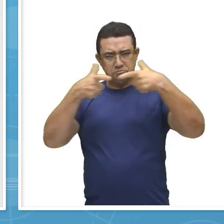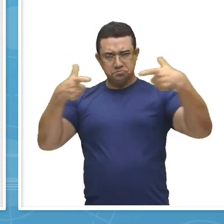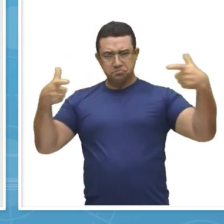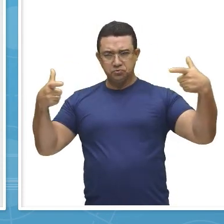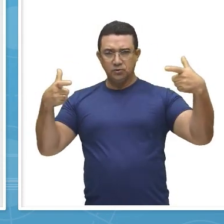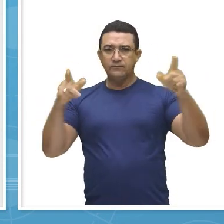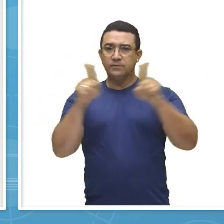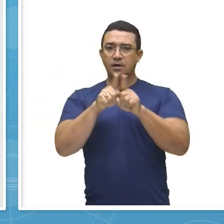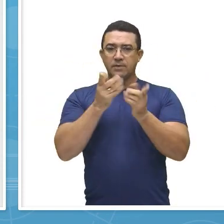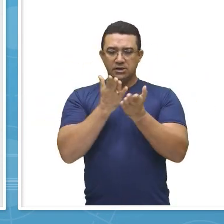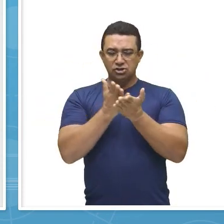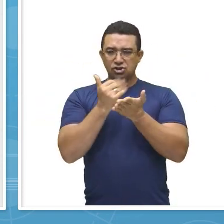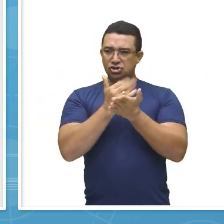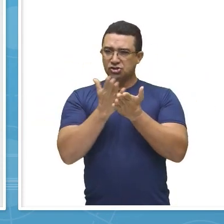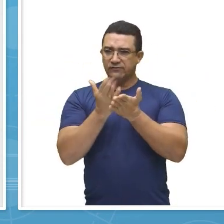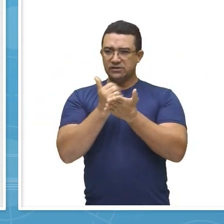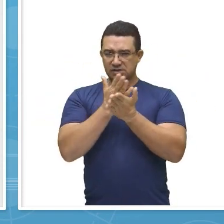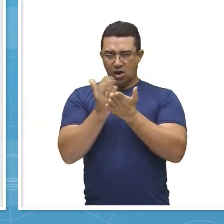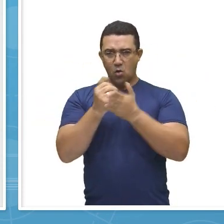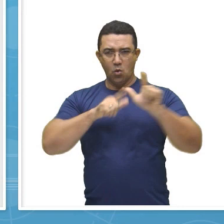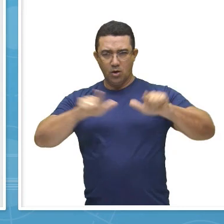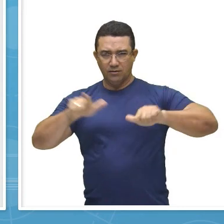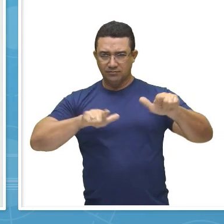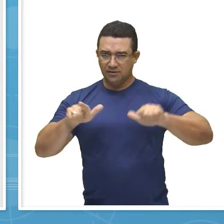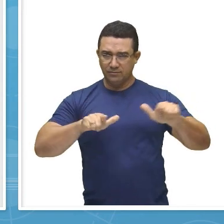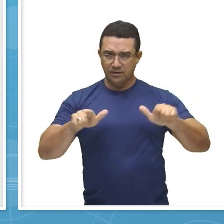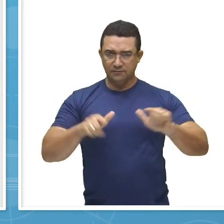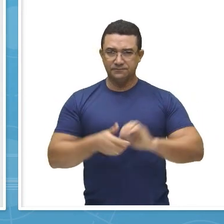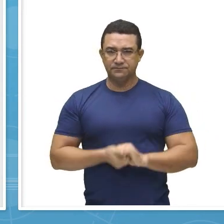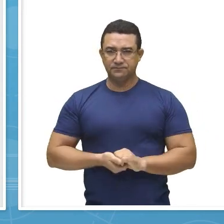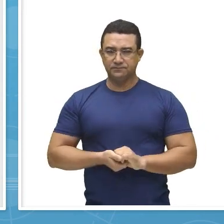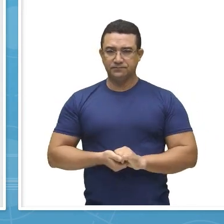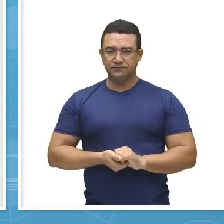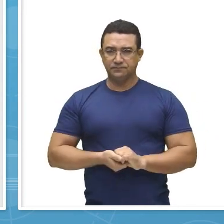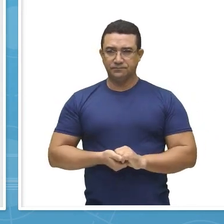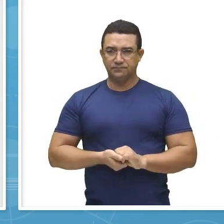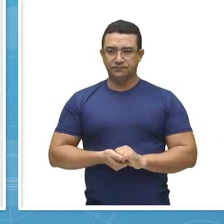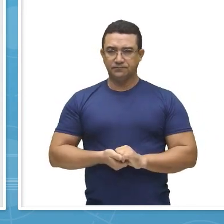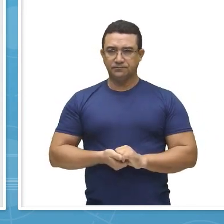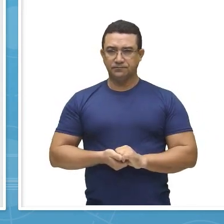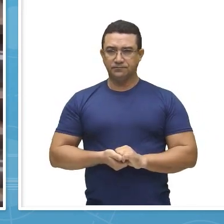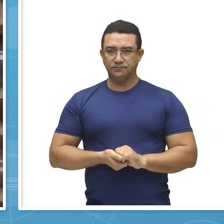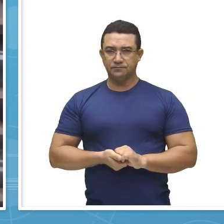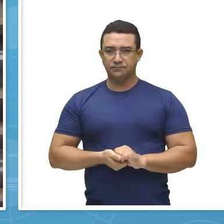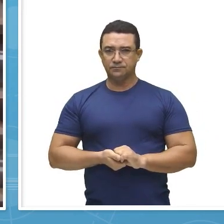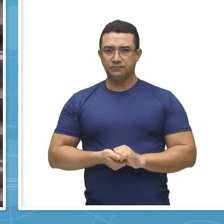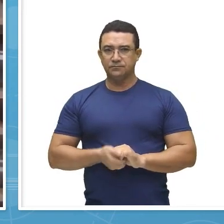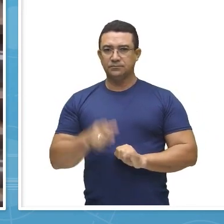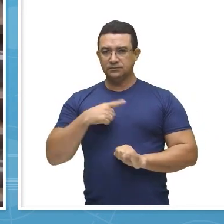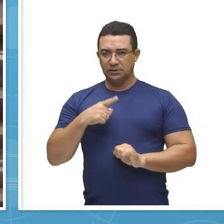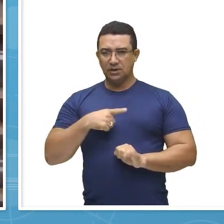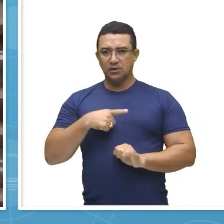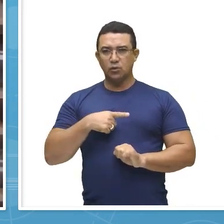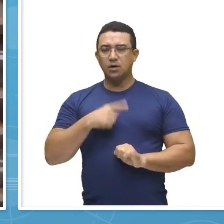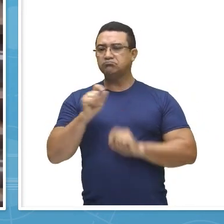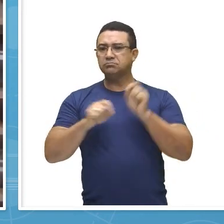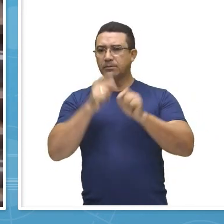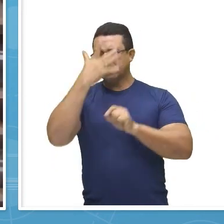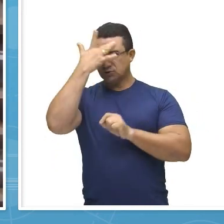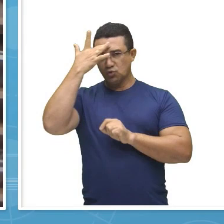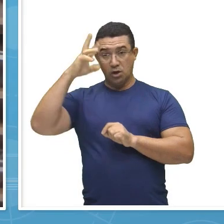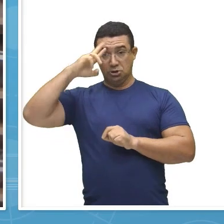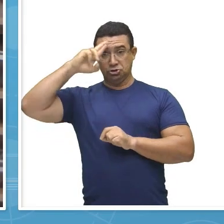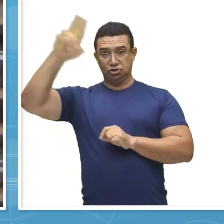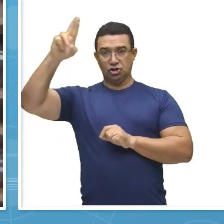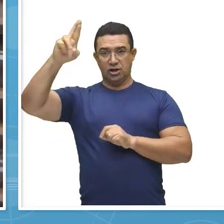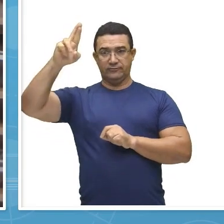a divisão do trabalho, que vai ficar muito acentuada, ou seja, nós vamos ter a figura do patrão e a figura